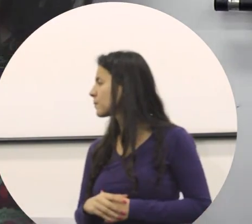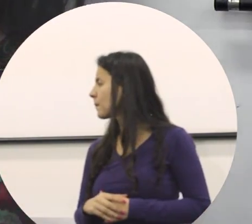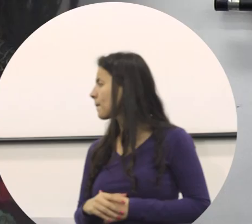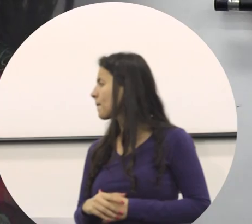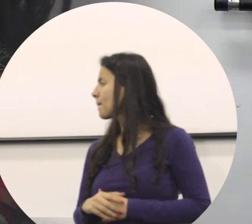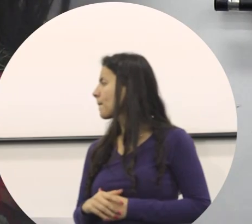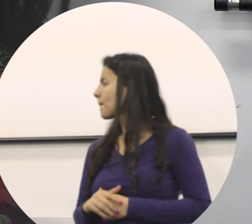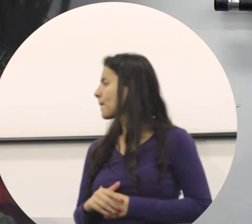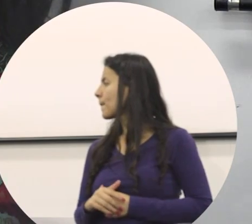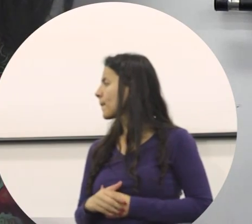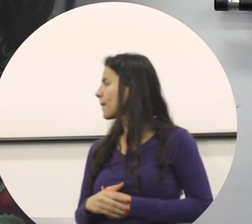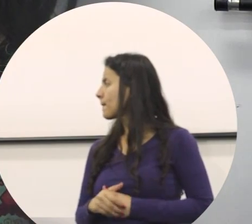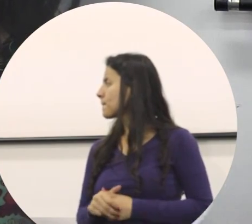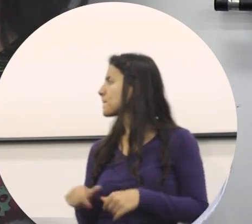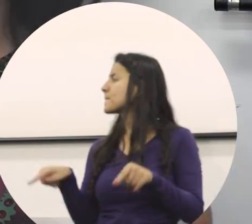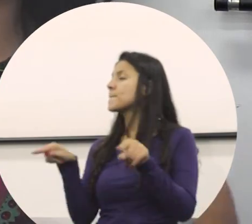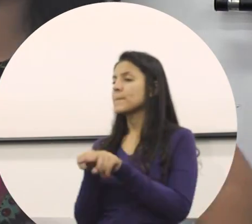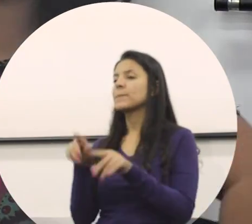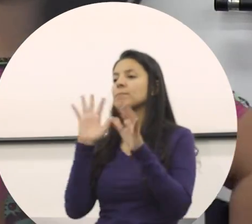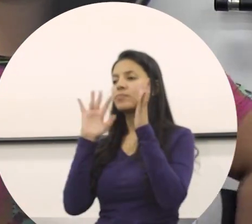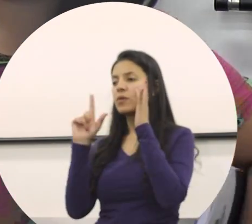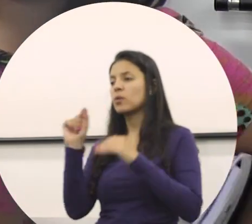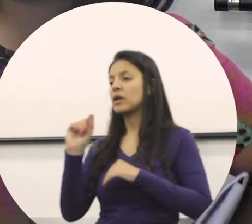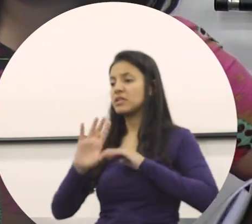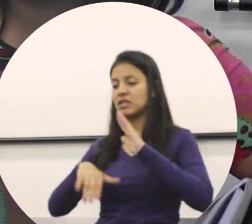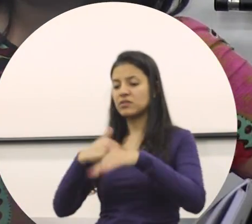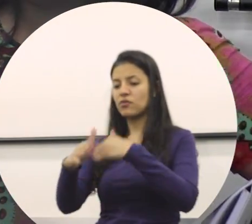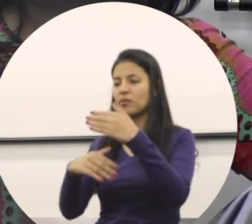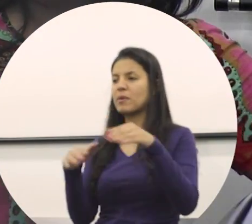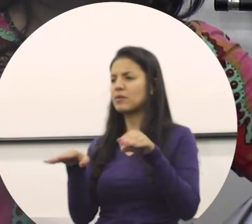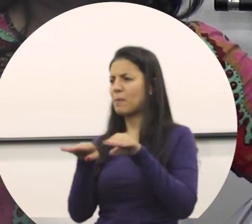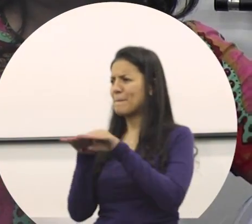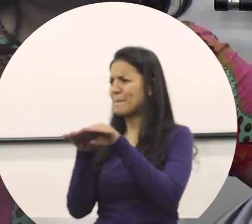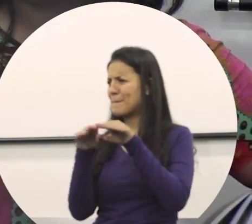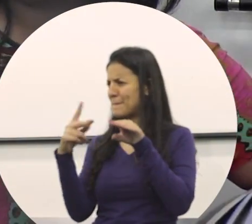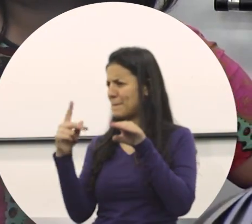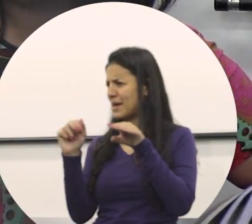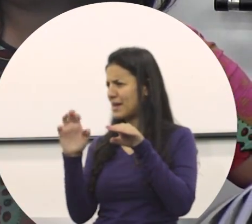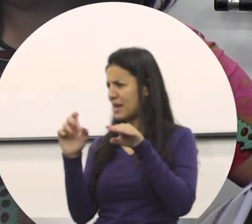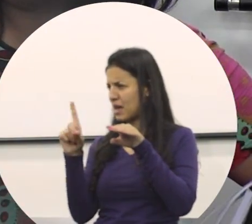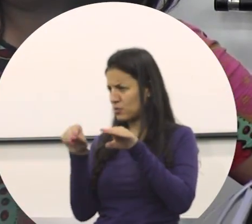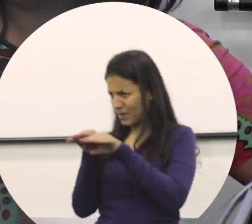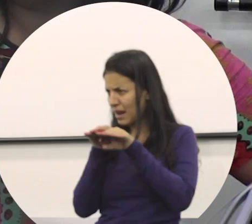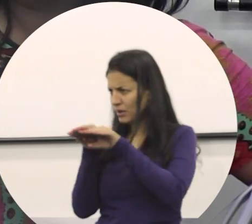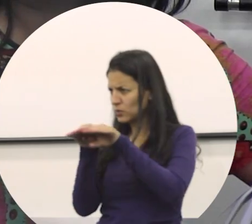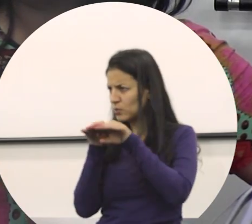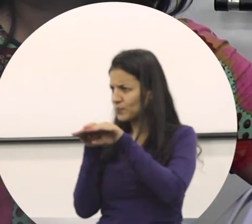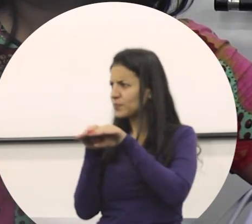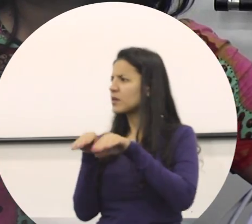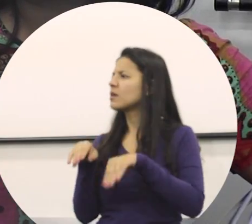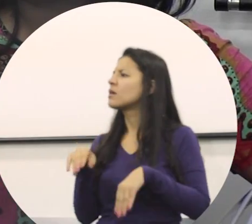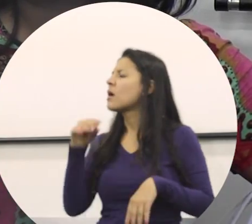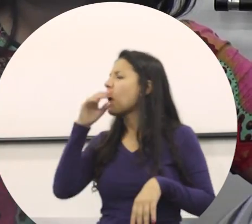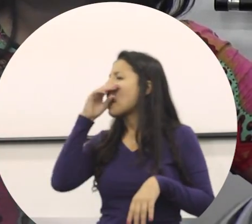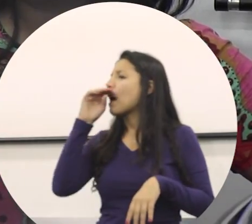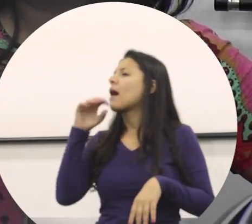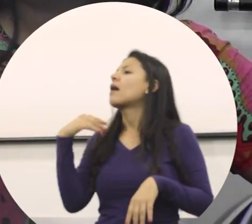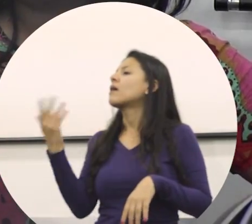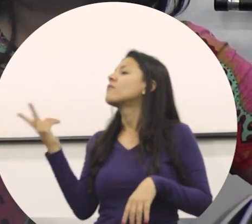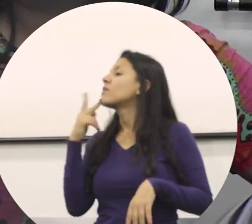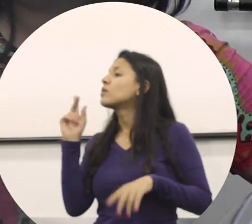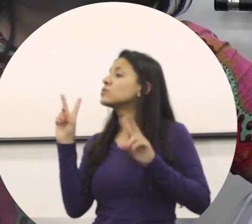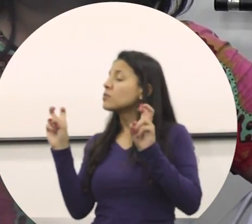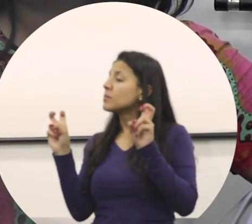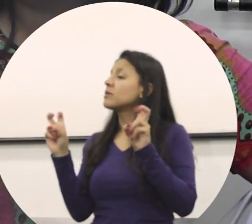essa questão sobre o desenvolvimento pareado, né? E aí a gente falou, como a Dani estava dizendo agora, dessa questão